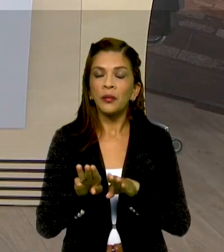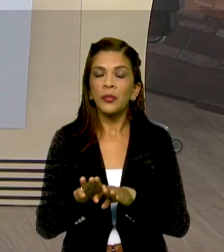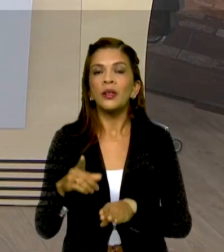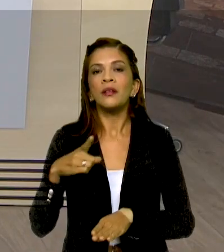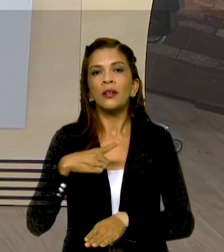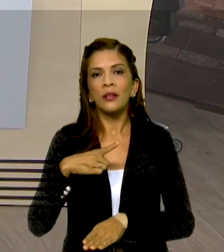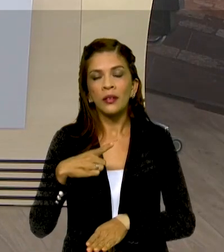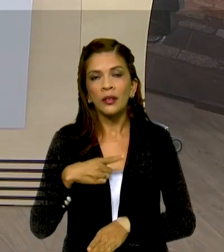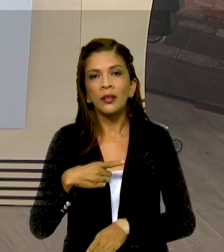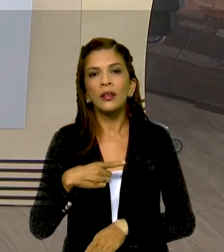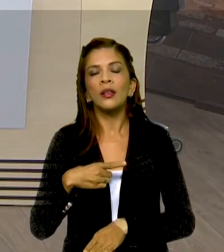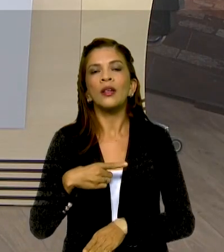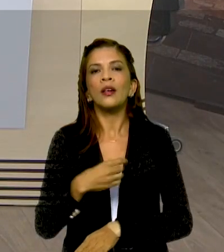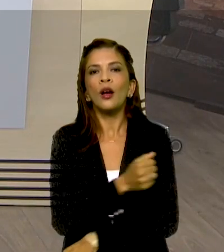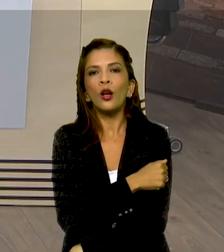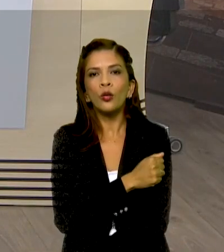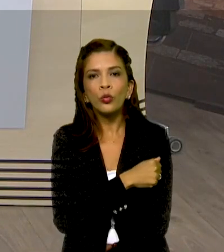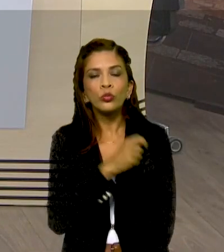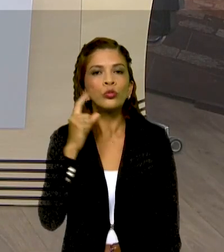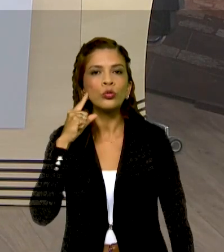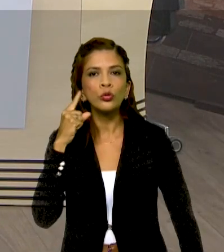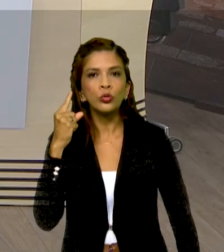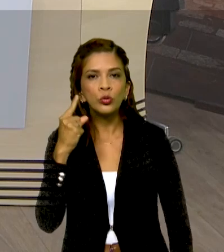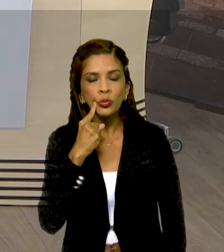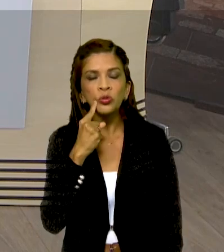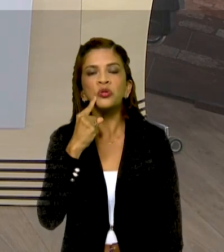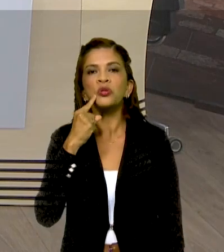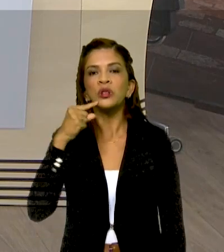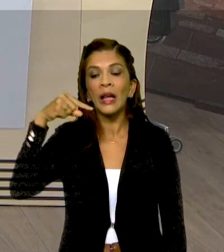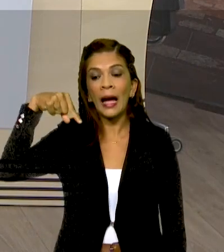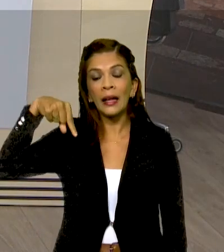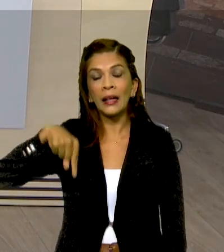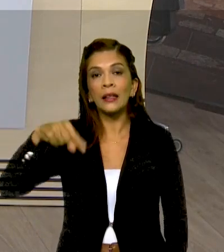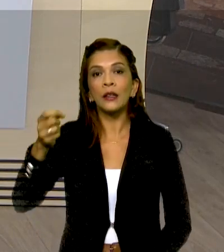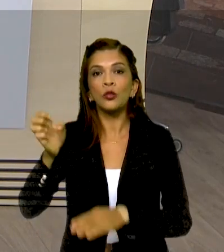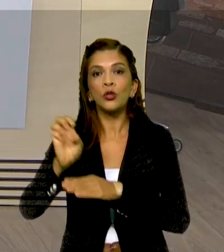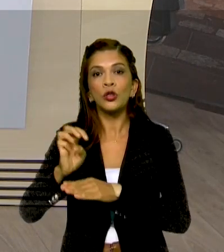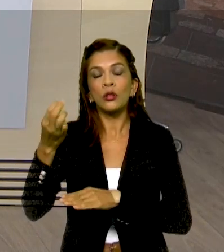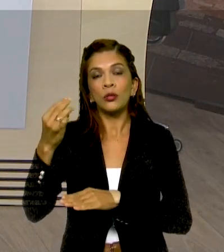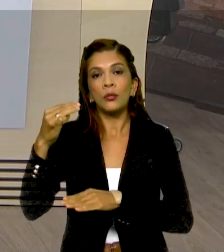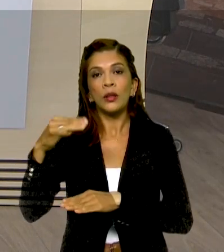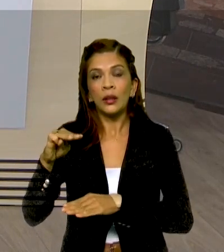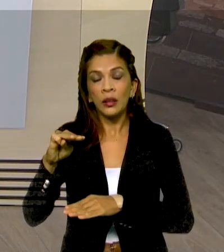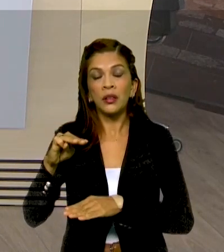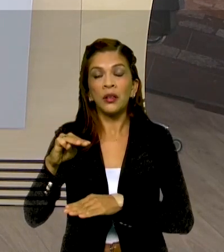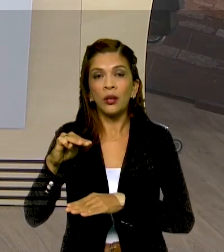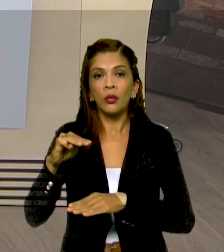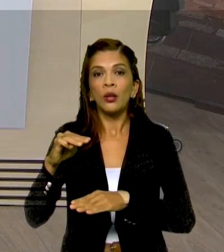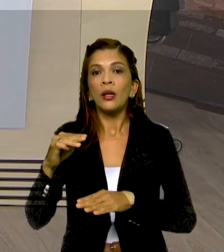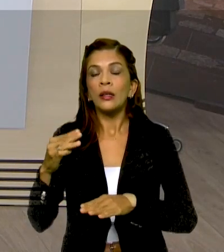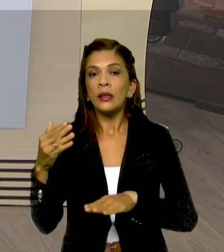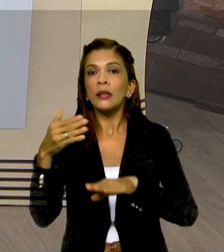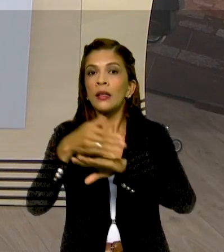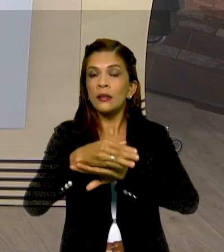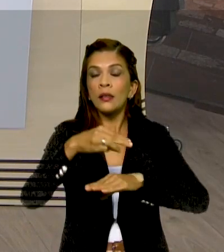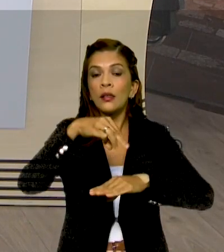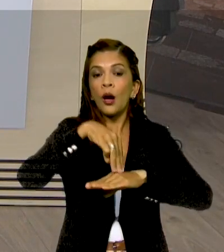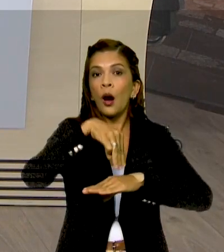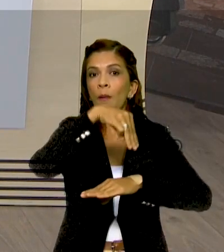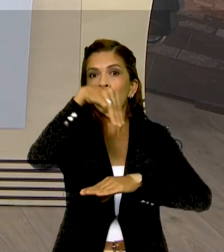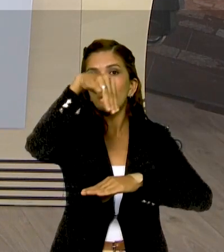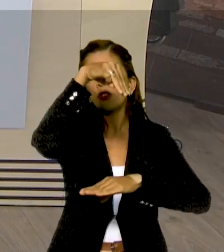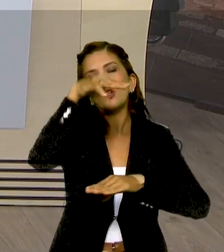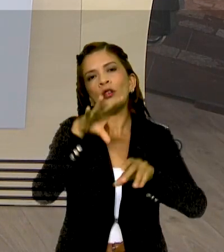colegas, nós conhecemos estudantes surdos aqui do nosso estado que têm chegado ao nível de mestrado